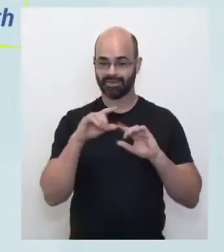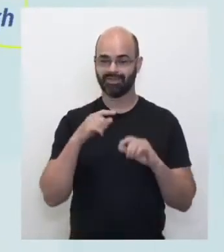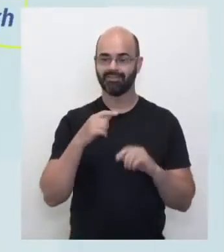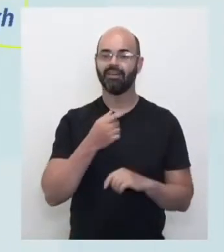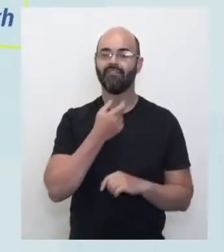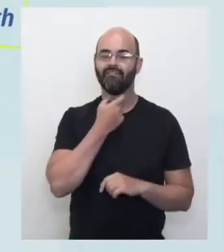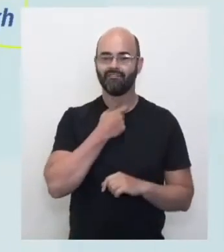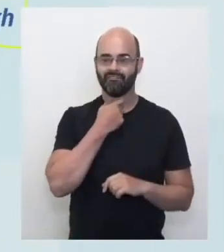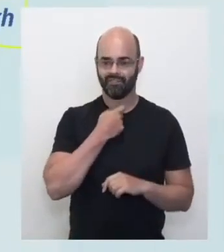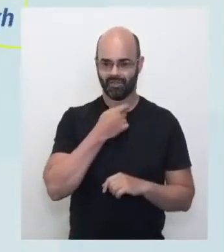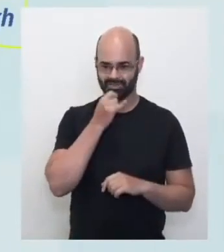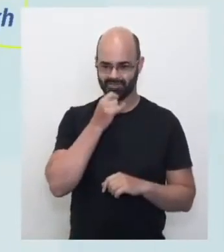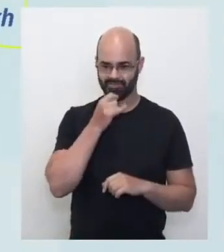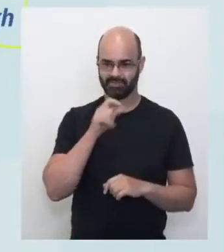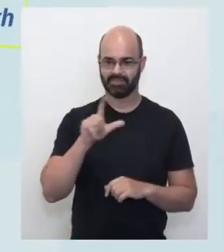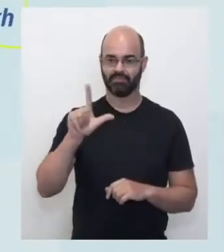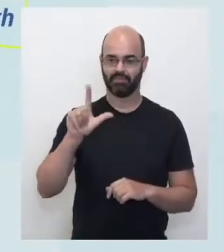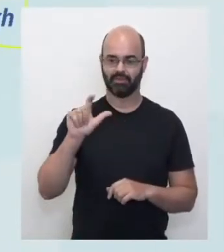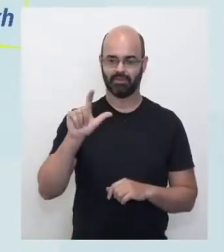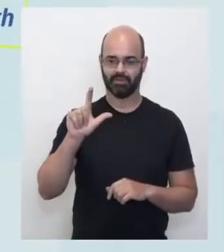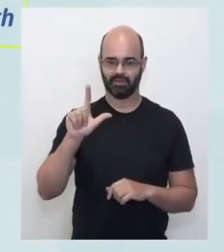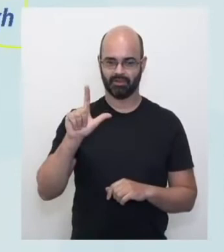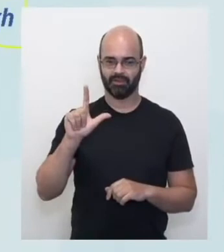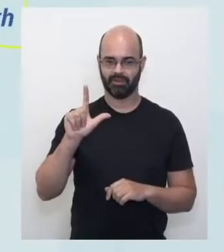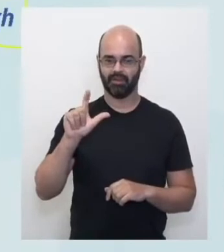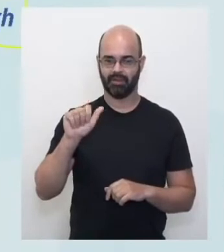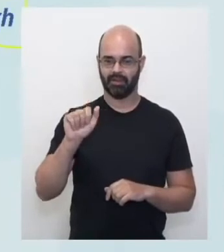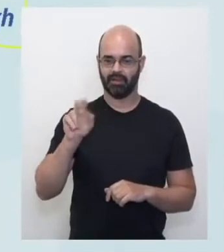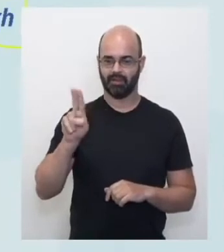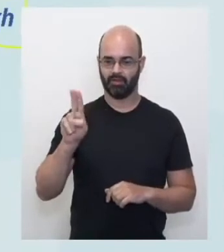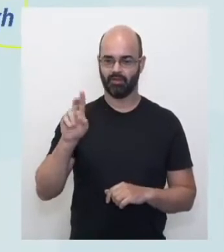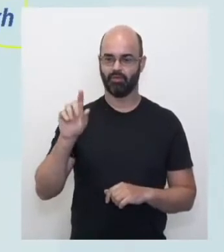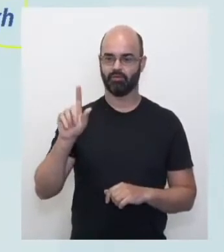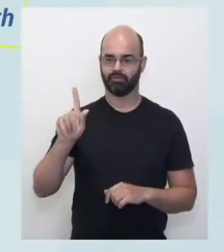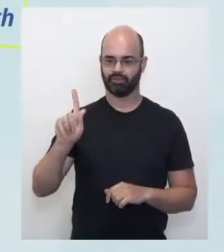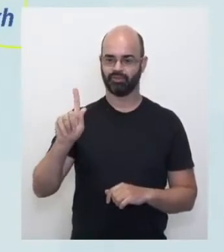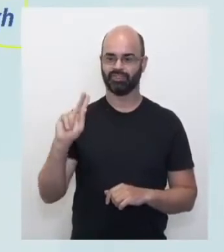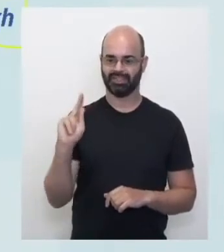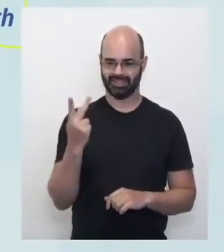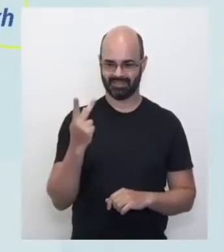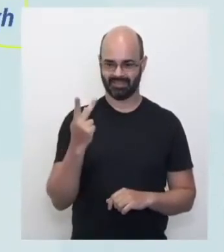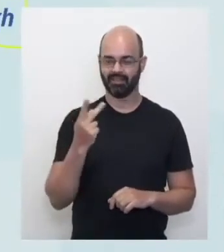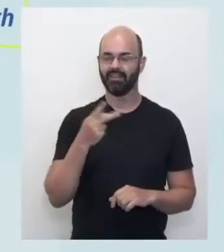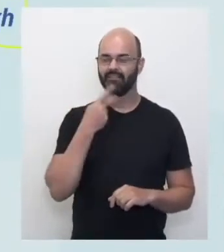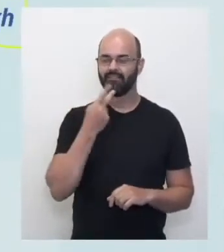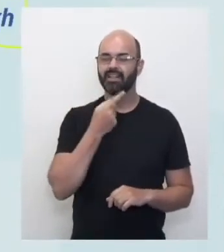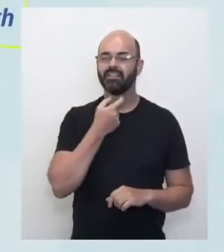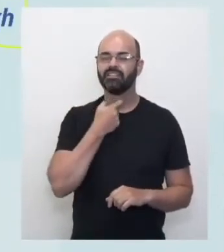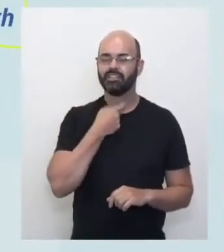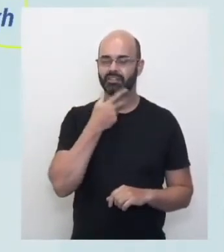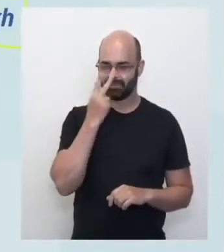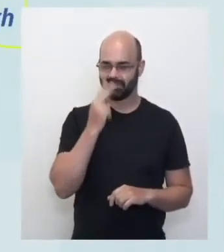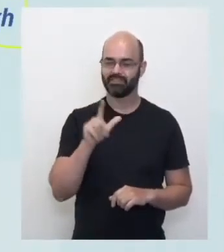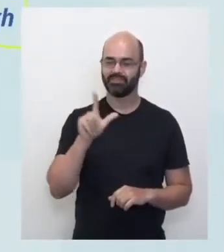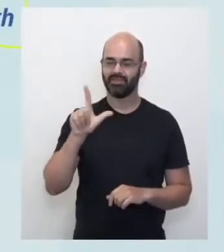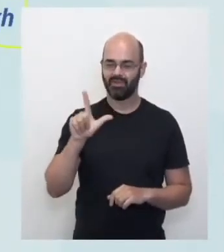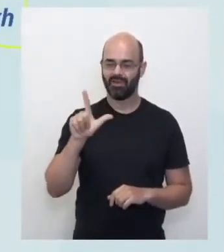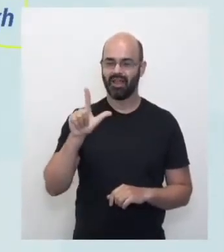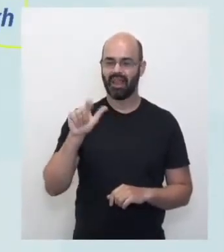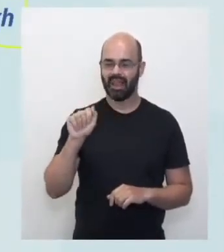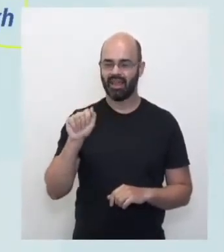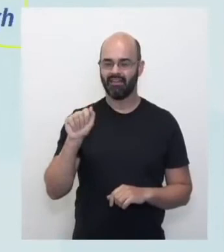João? Certinho, laugh. Então aqui eu coloquei a pronúncia para vocês, né? Isso aqui a gente chama de